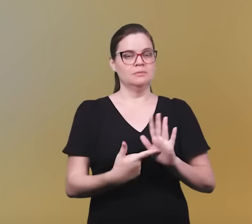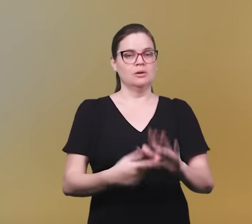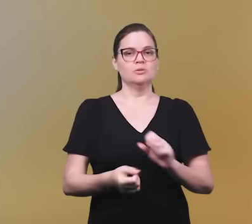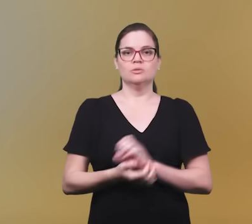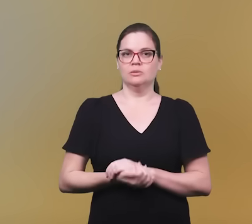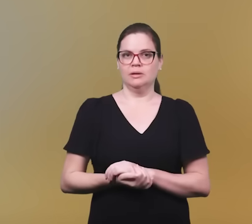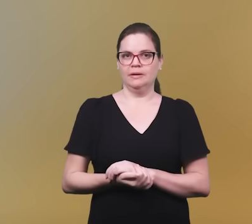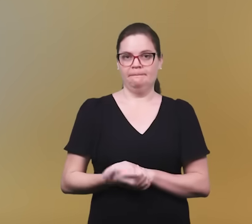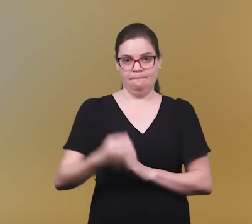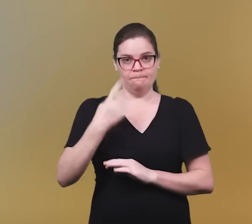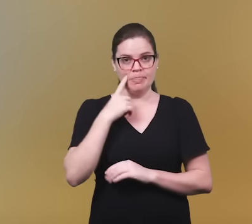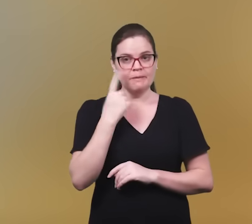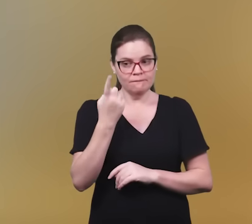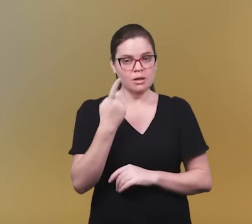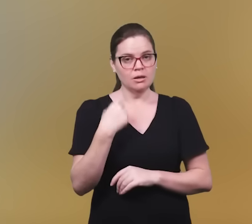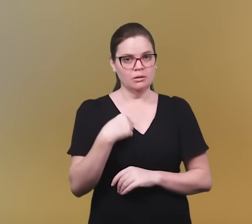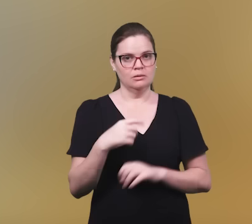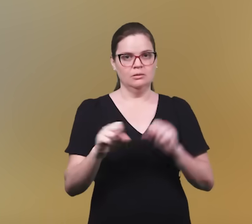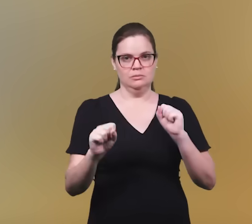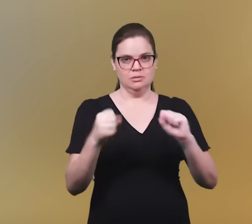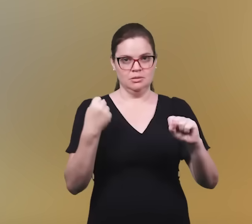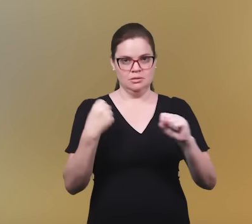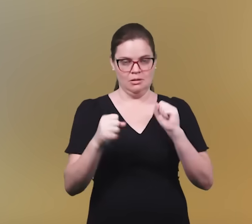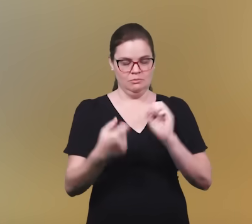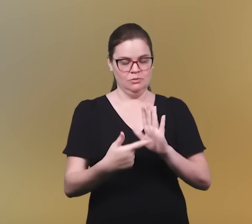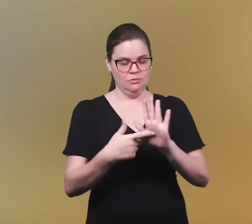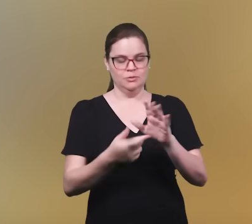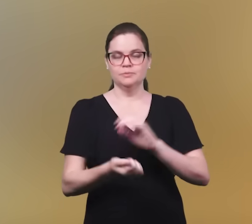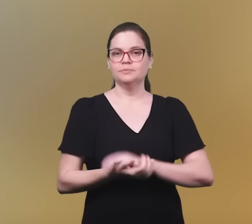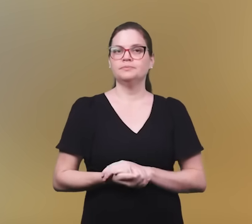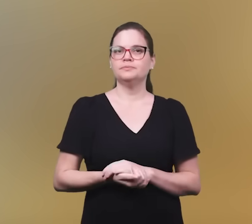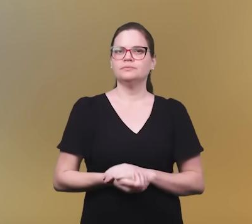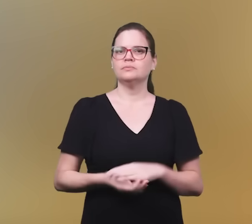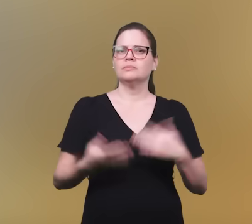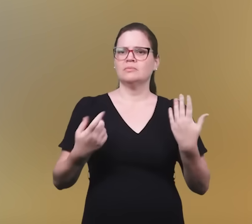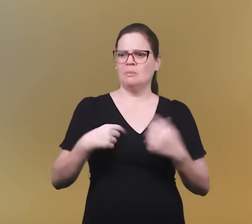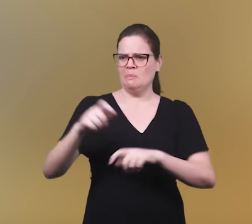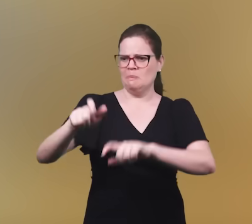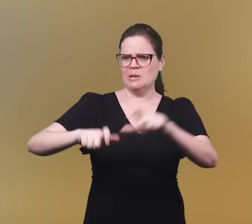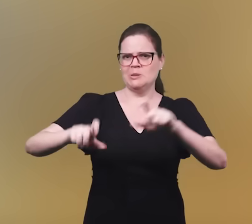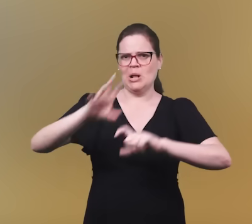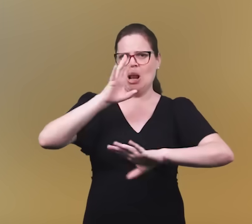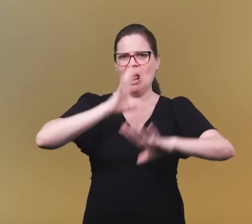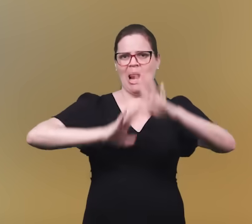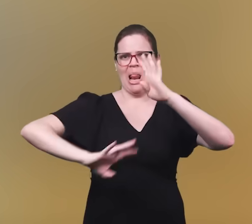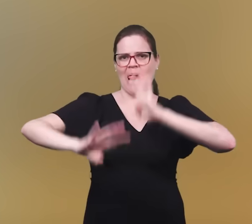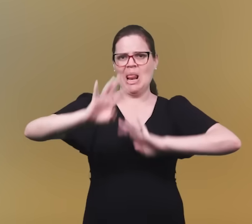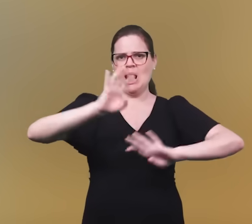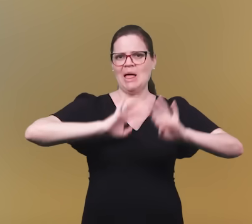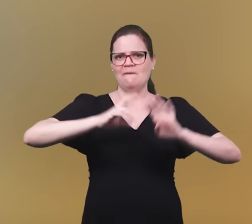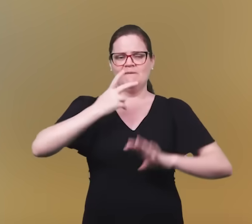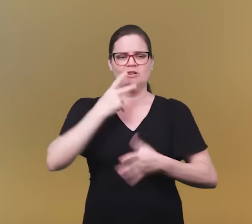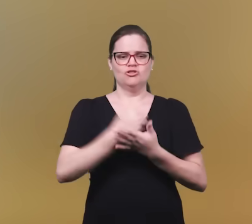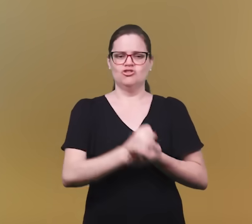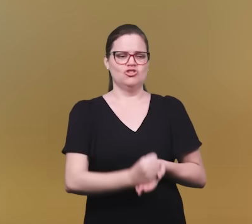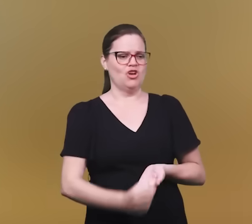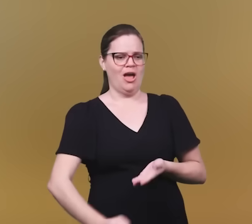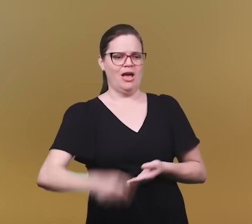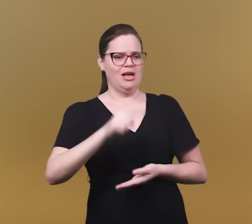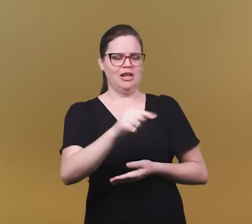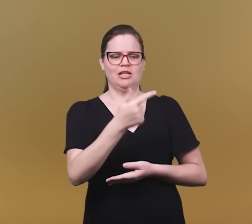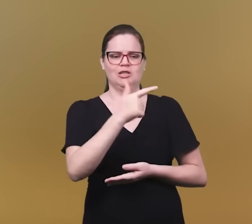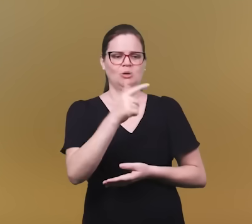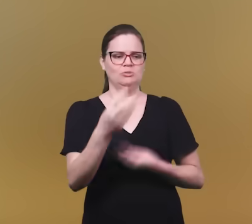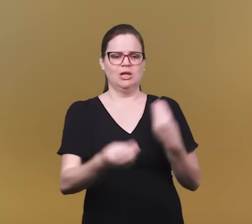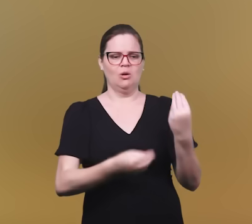dizem, se está na palavra do Senhor, aqui projetada, muitos dizem da minha alma, não há salvação para